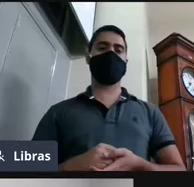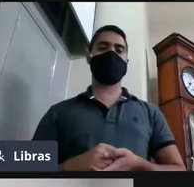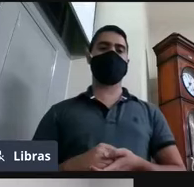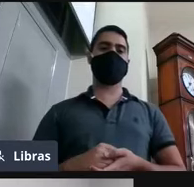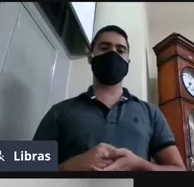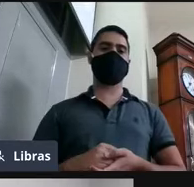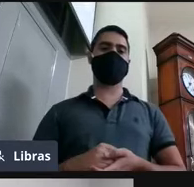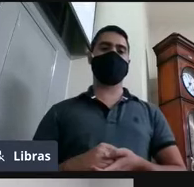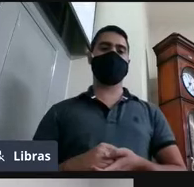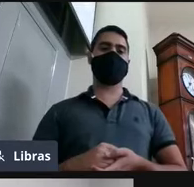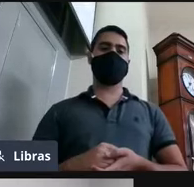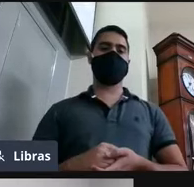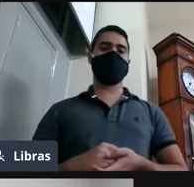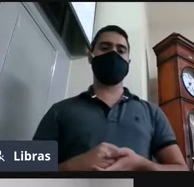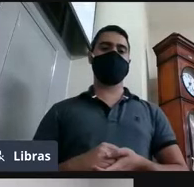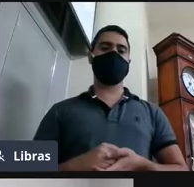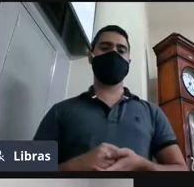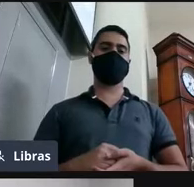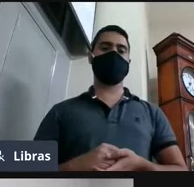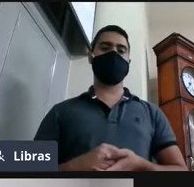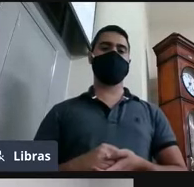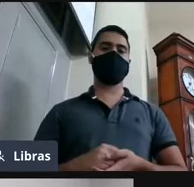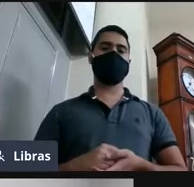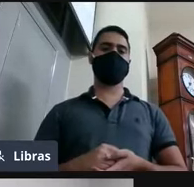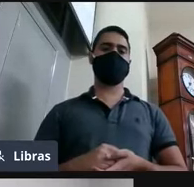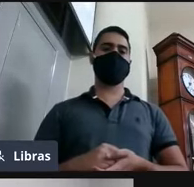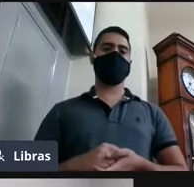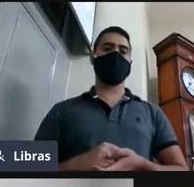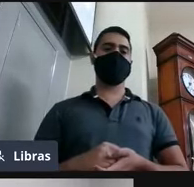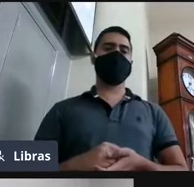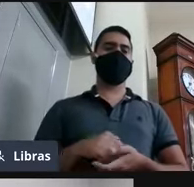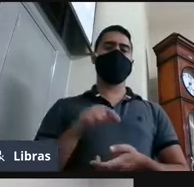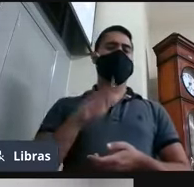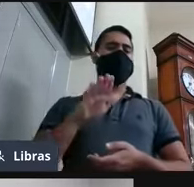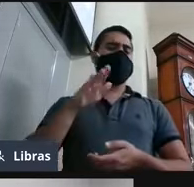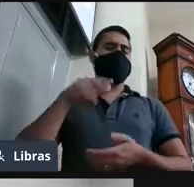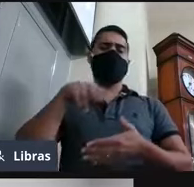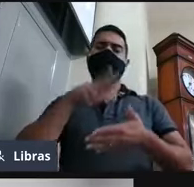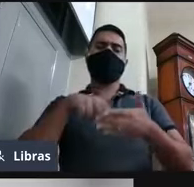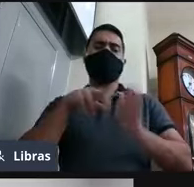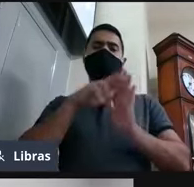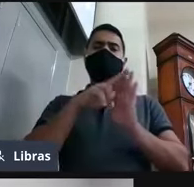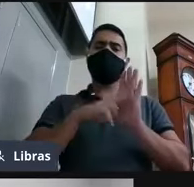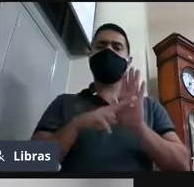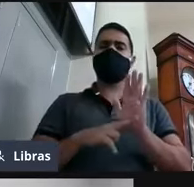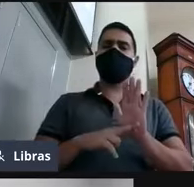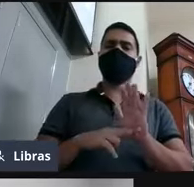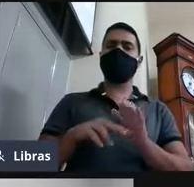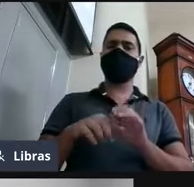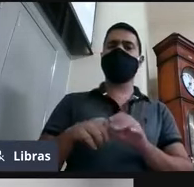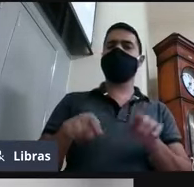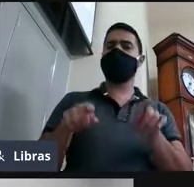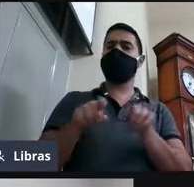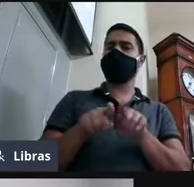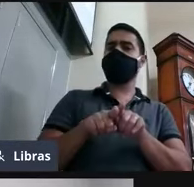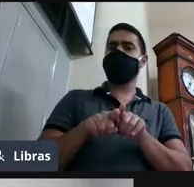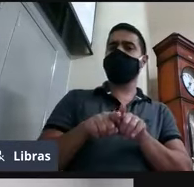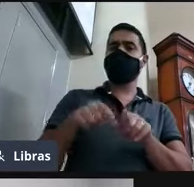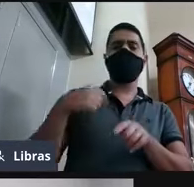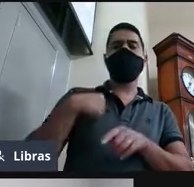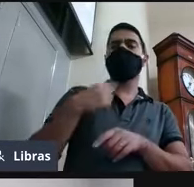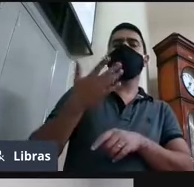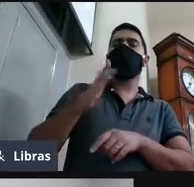Como eu vi vocês não já leram o regimento do delegado de defesa, então também não